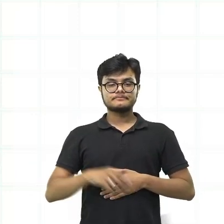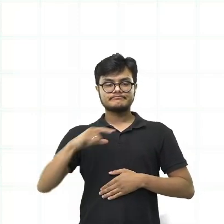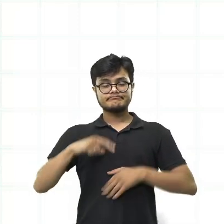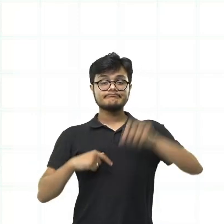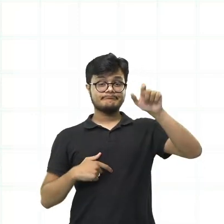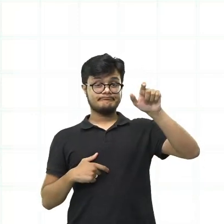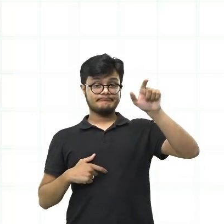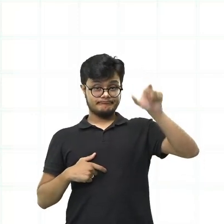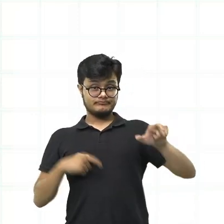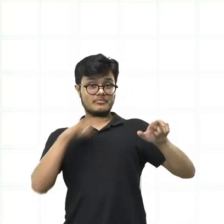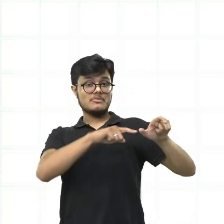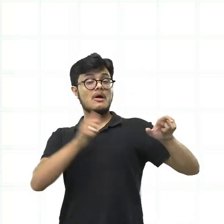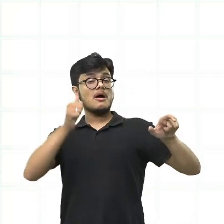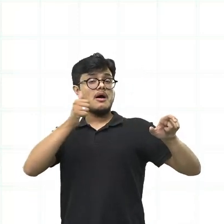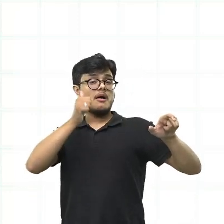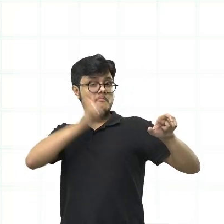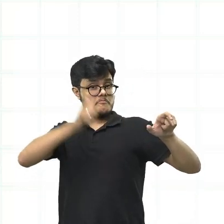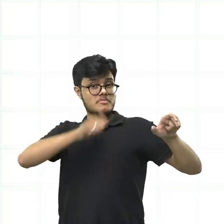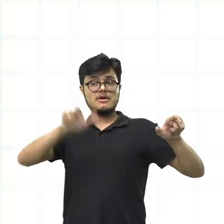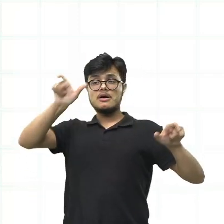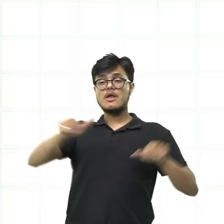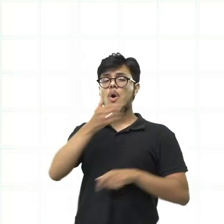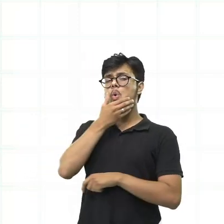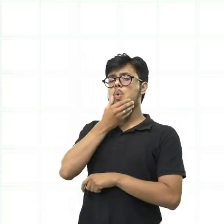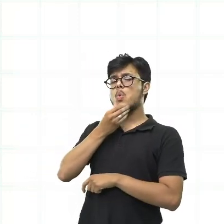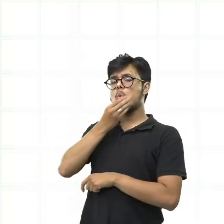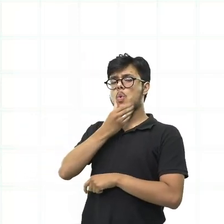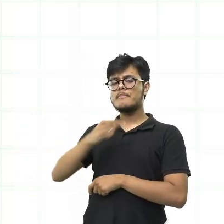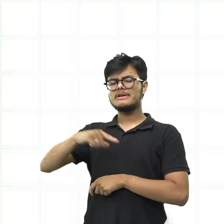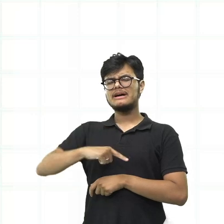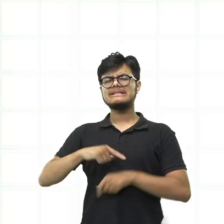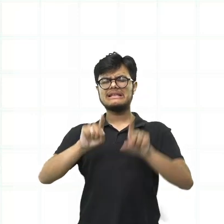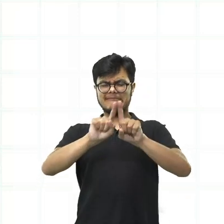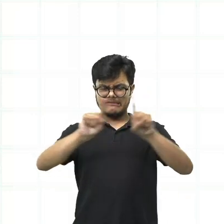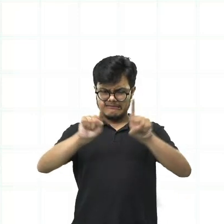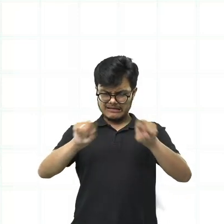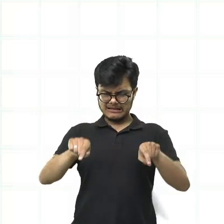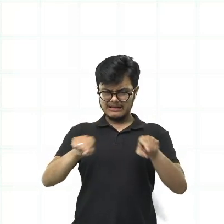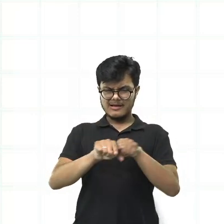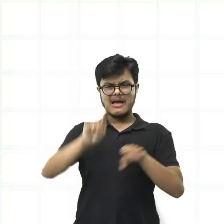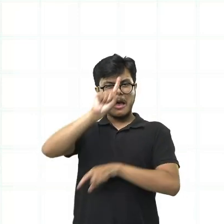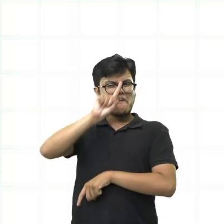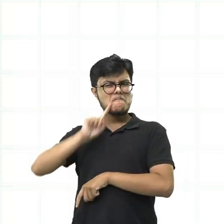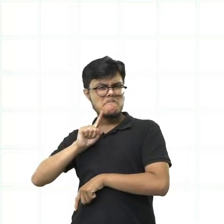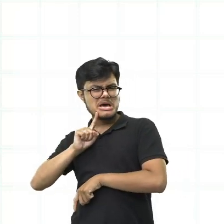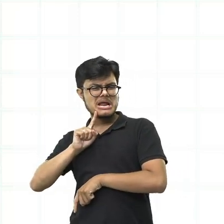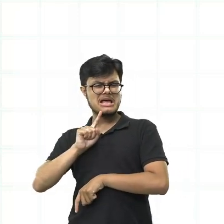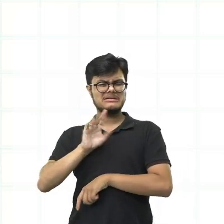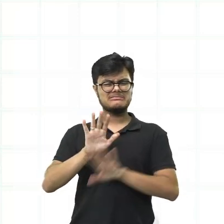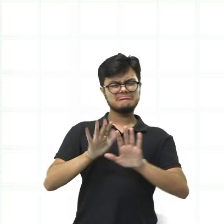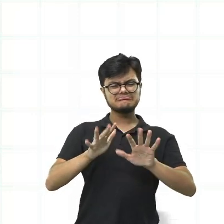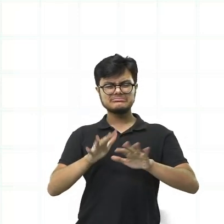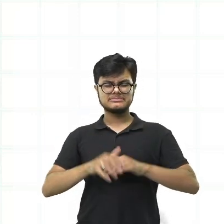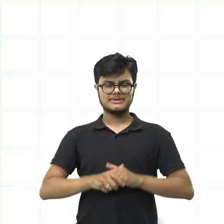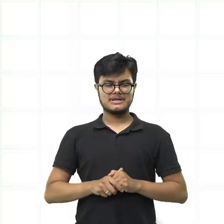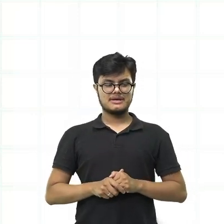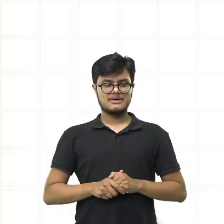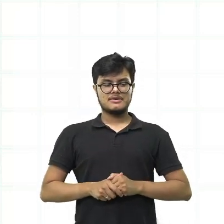um elemento, né, um elemento ali no meio da nossa imagem, um elemento amarelo ali, meio laranja, certo?